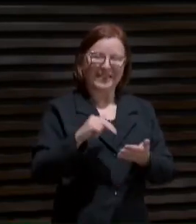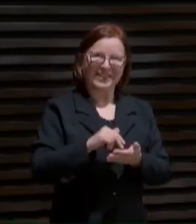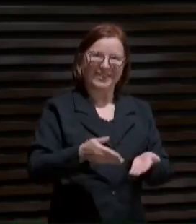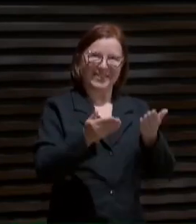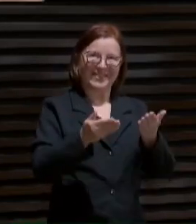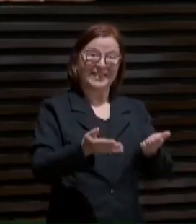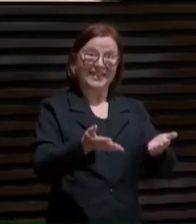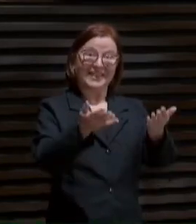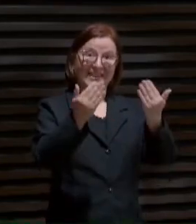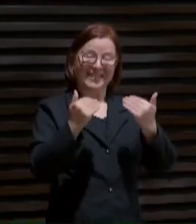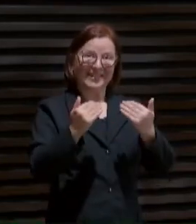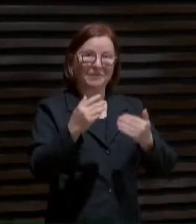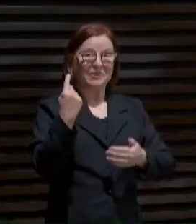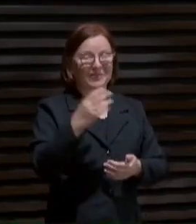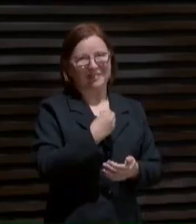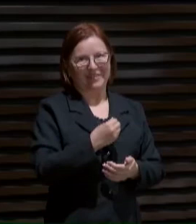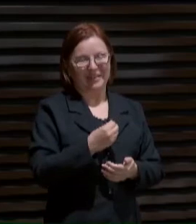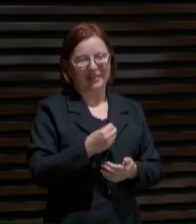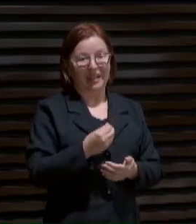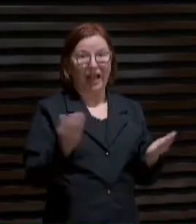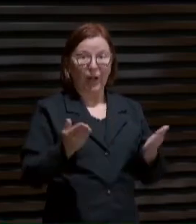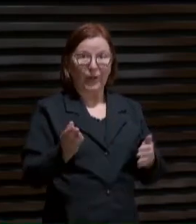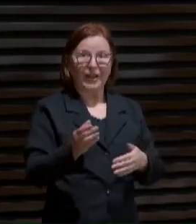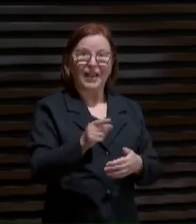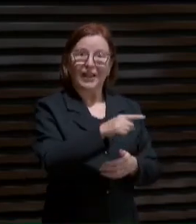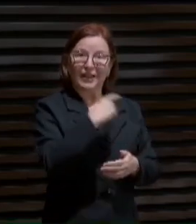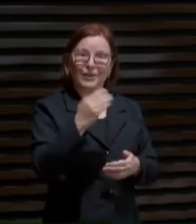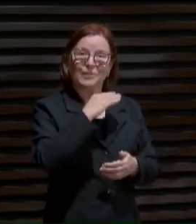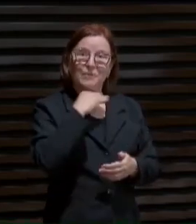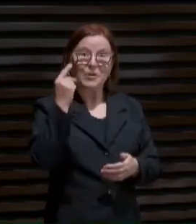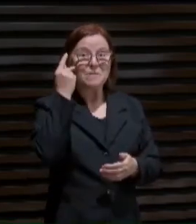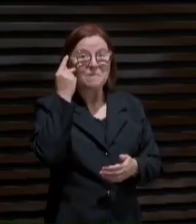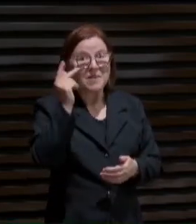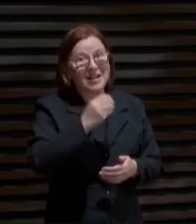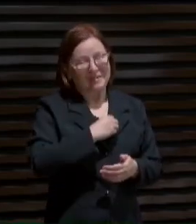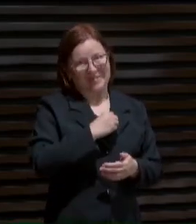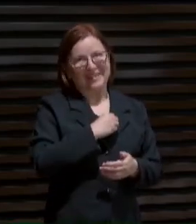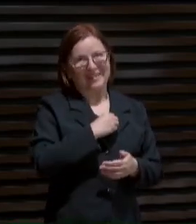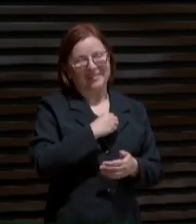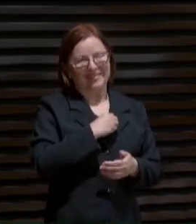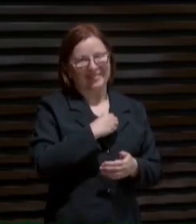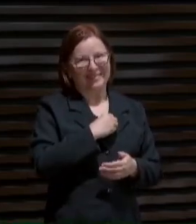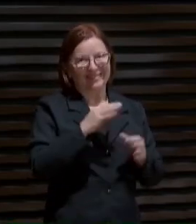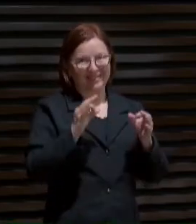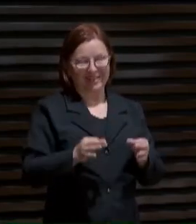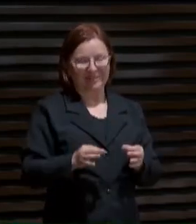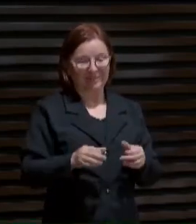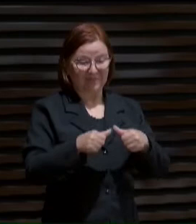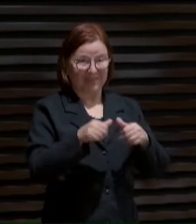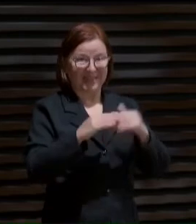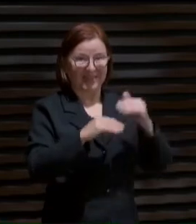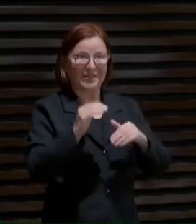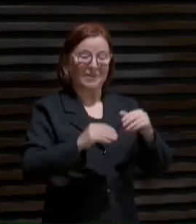sim mas para o pecado Esta obra é algo inexplicável do ponto de vista humano é um milagre